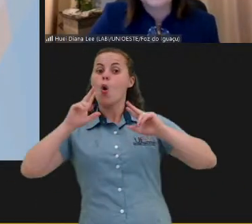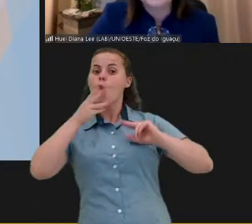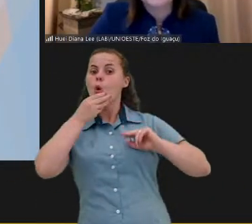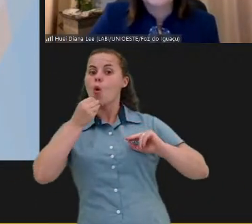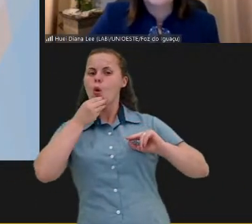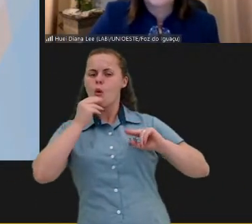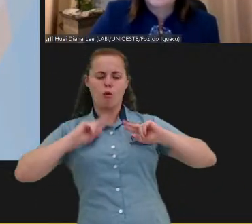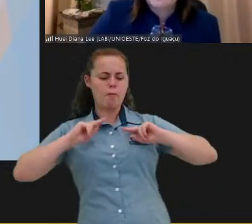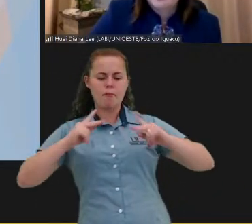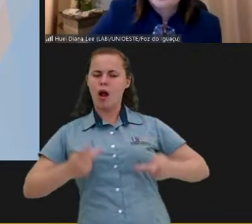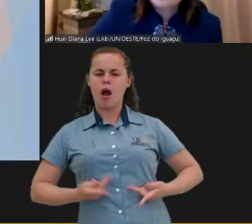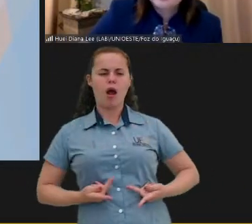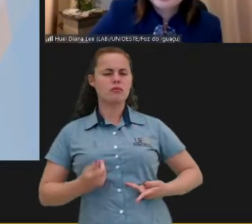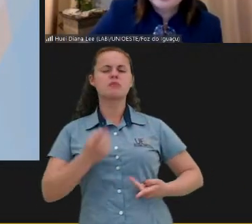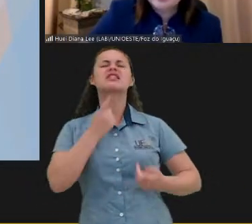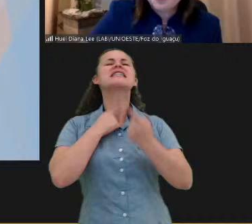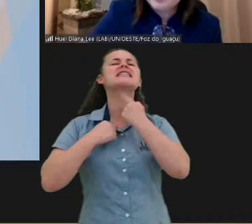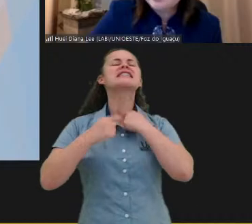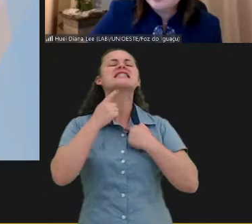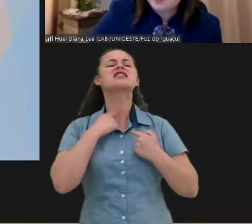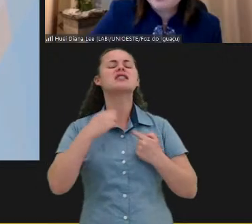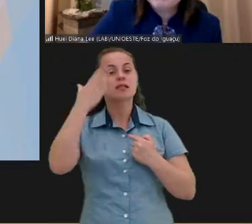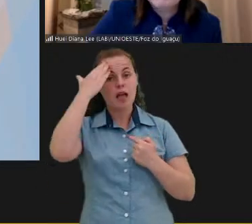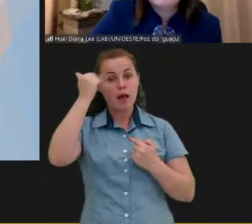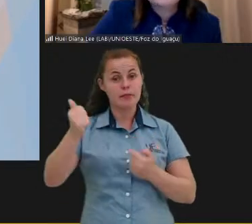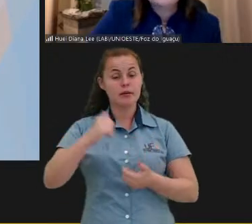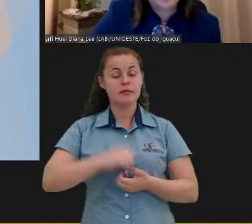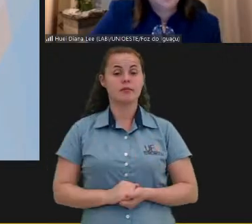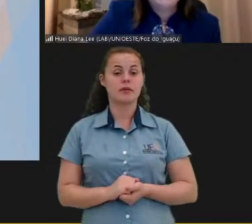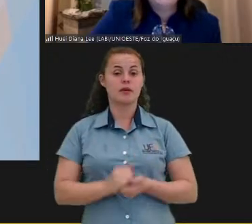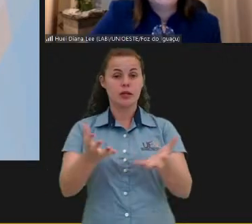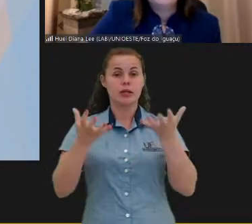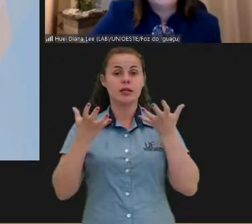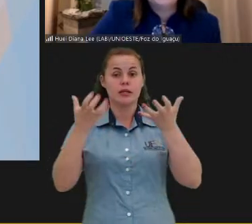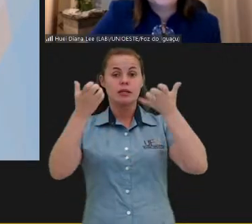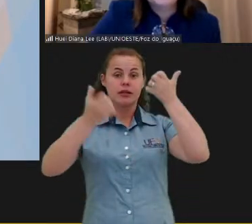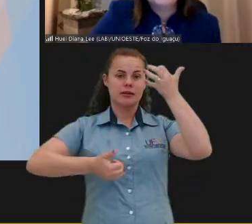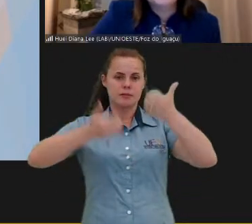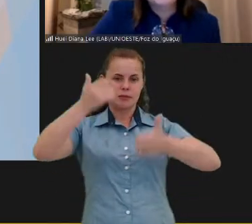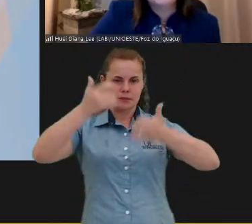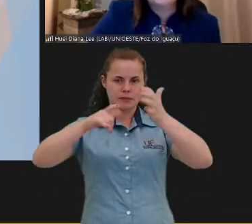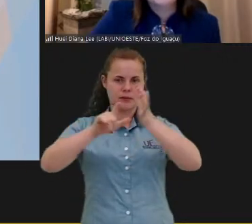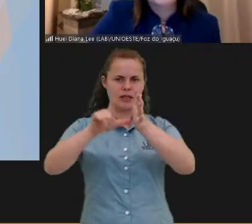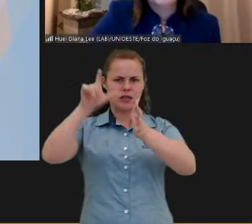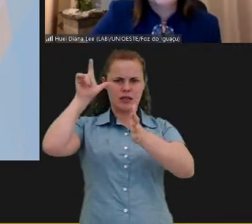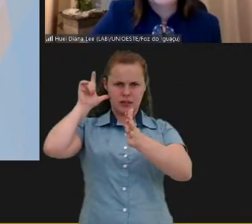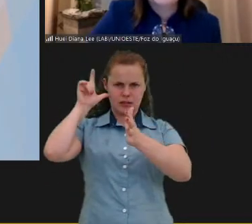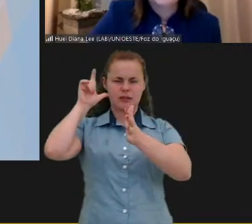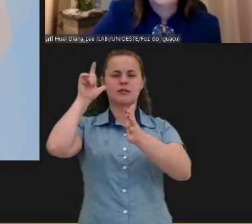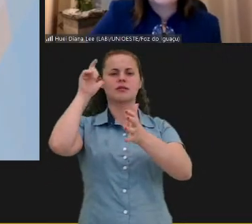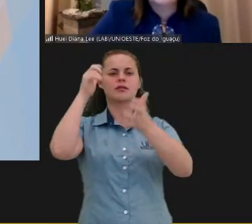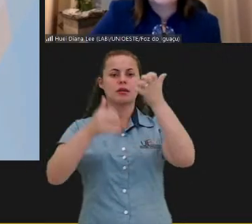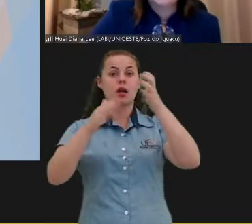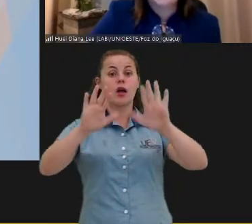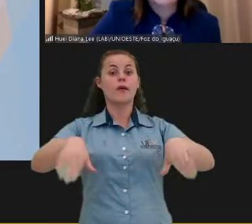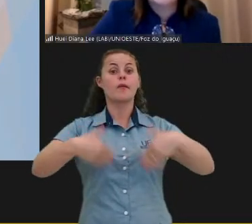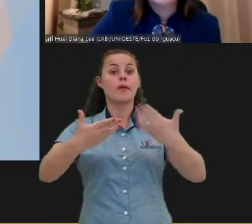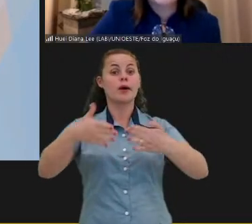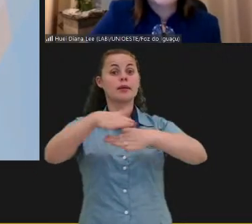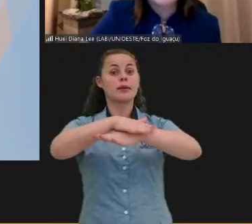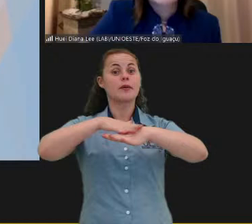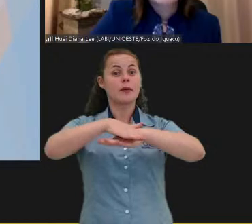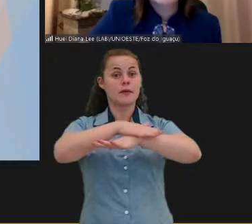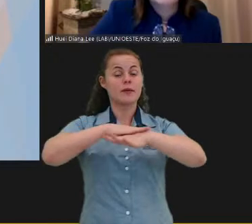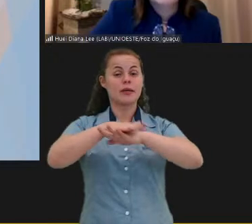deseja saber. Então, eu queria começar, comentei até antes que, quando eu estava conversando com a